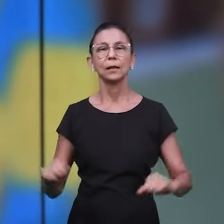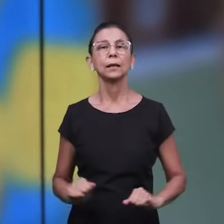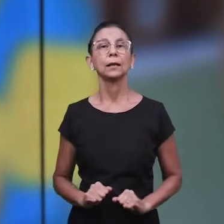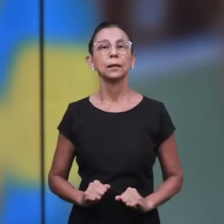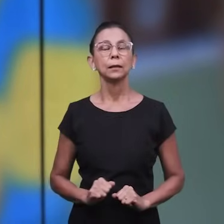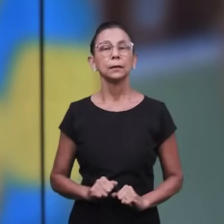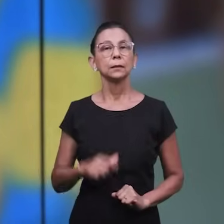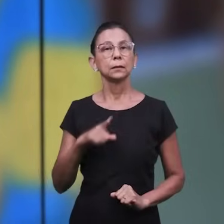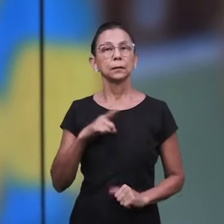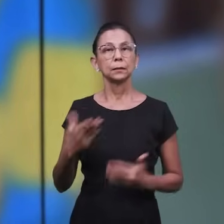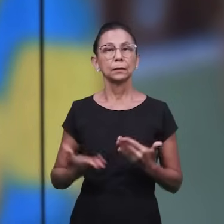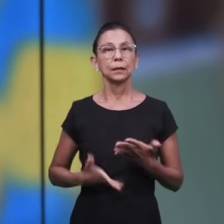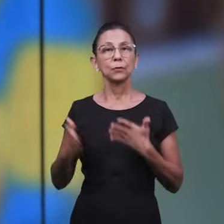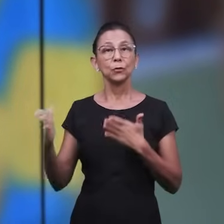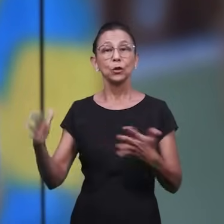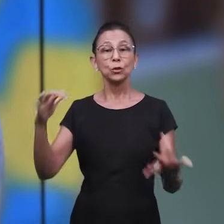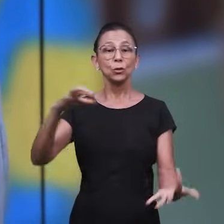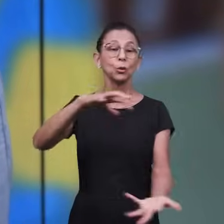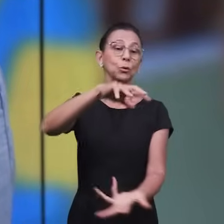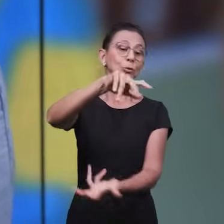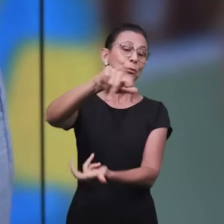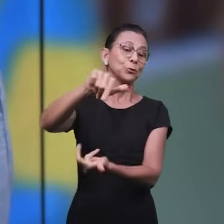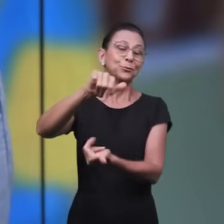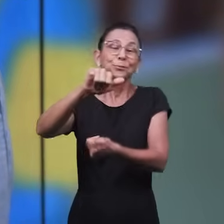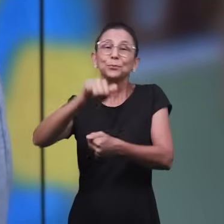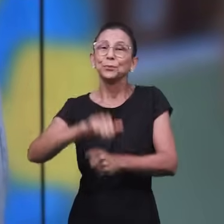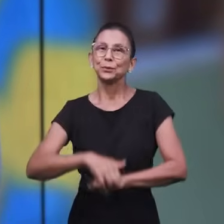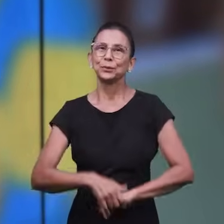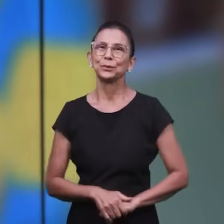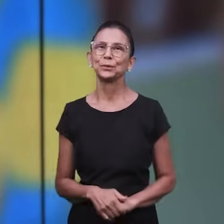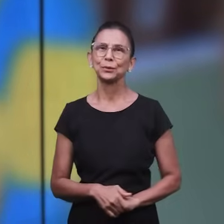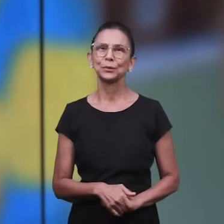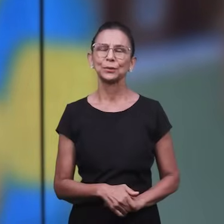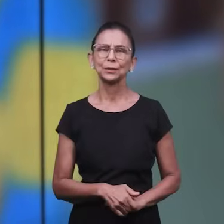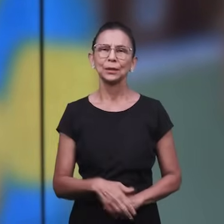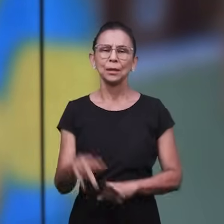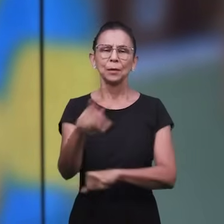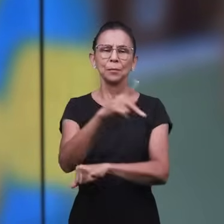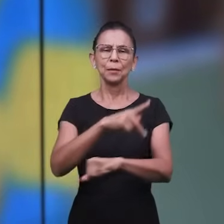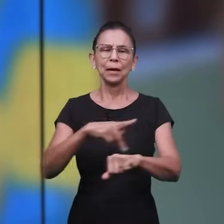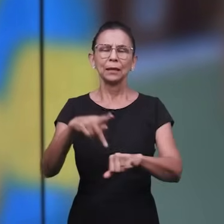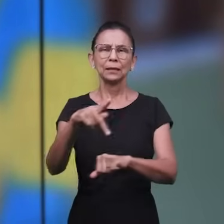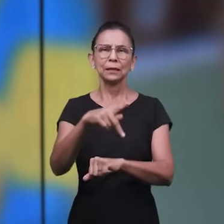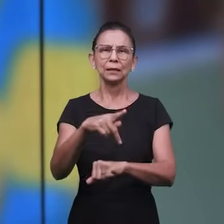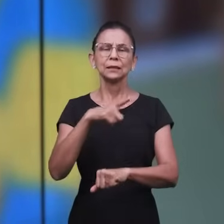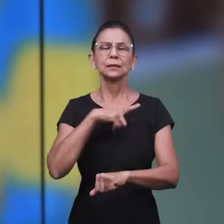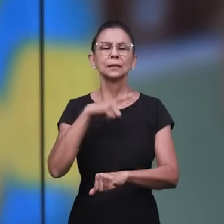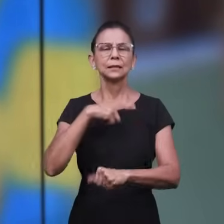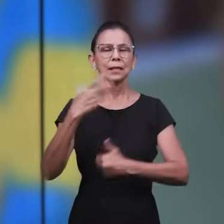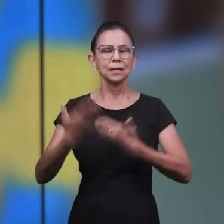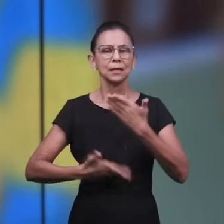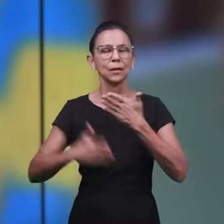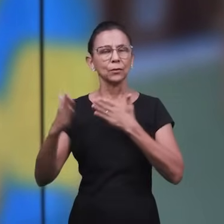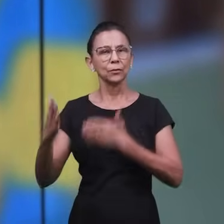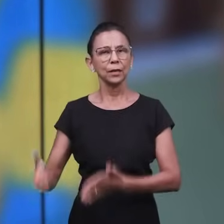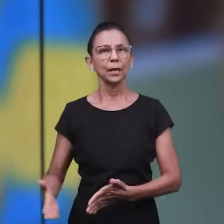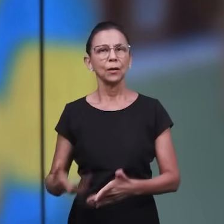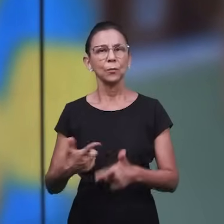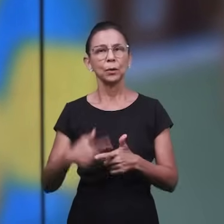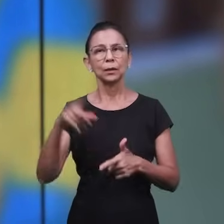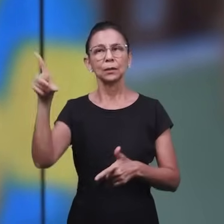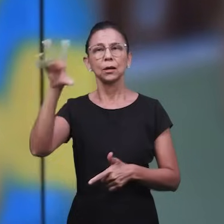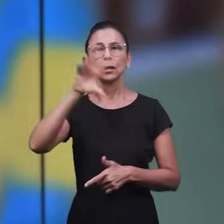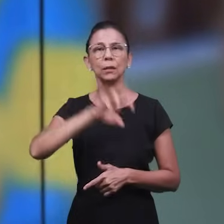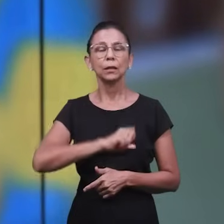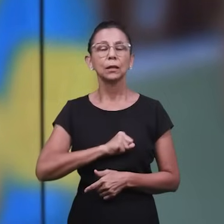mundo. Ela tem representantes em todos os países porque Deus ama todos.